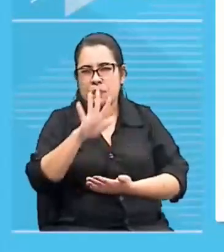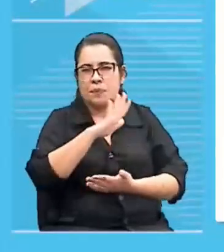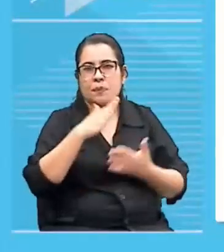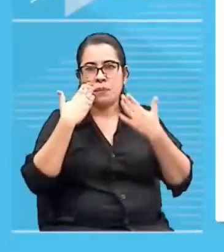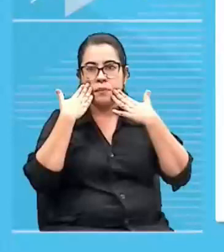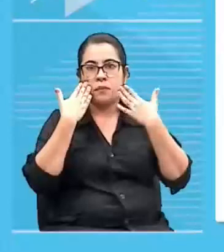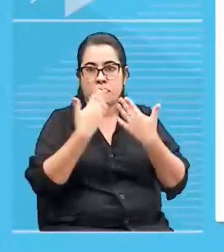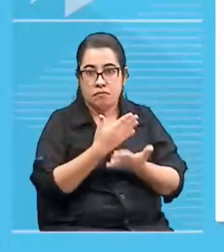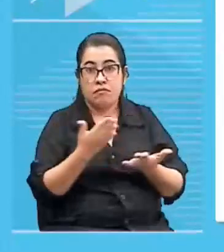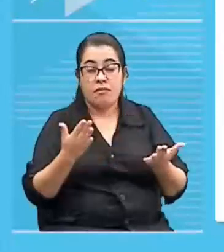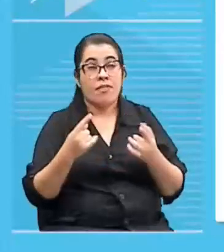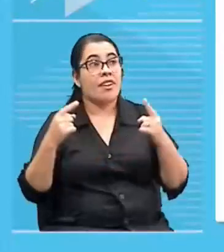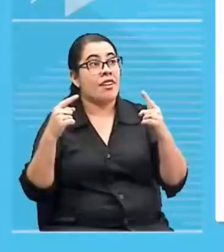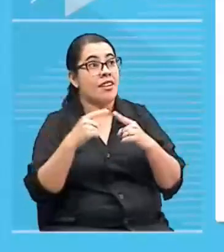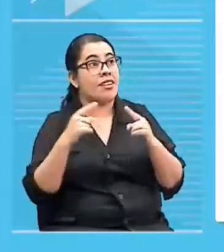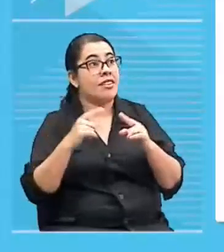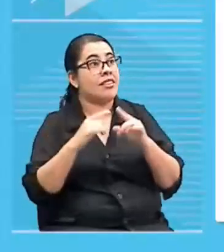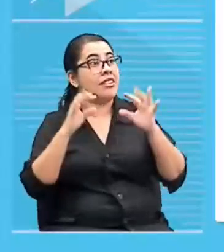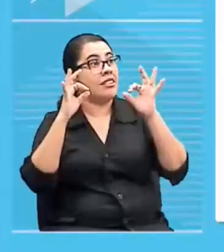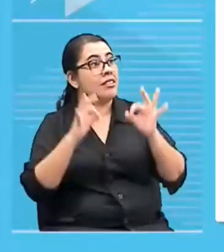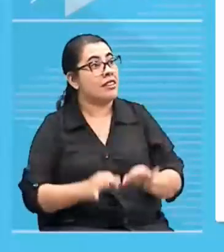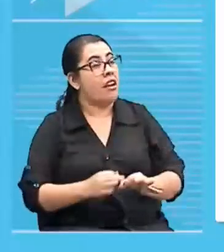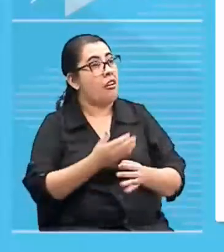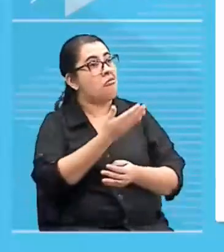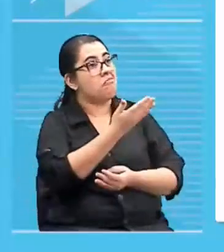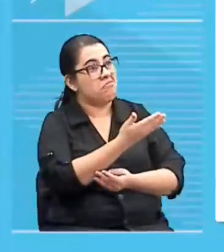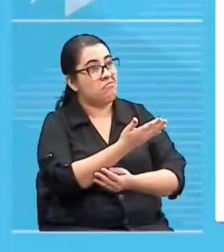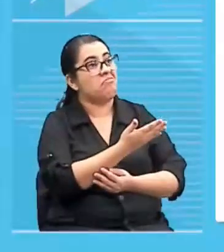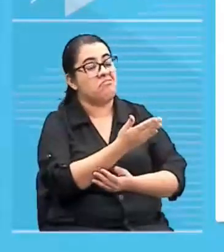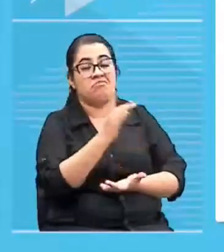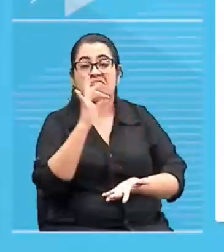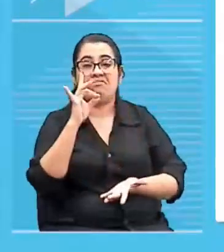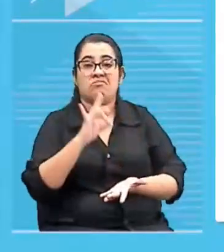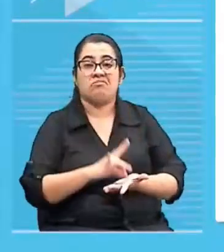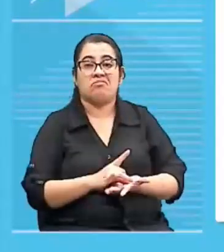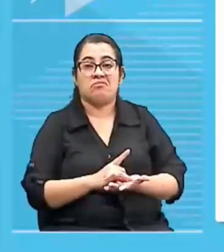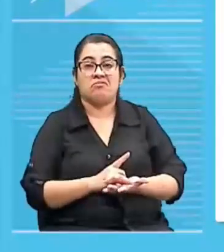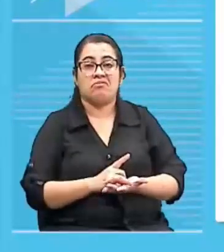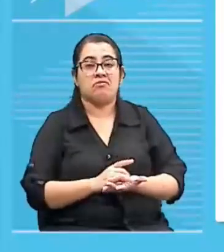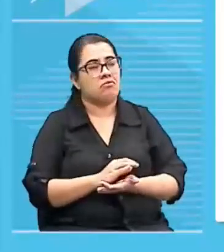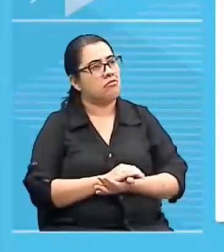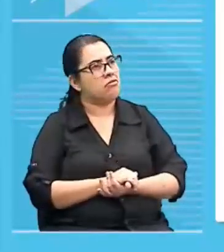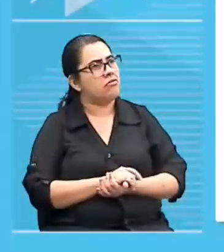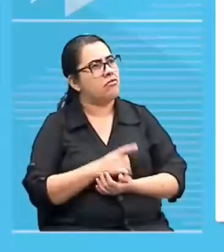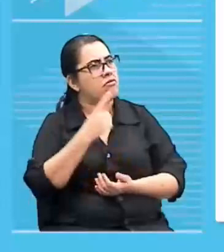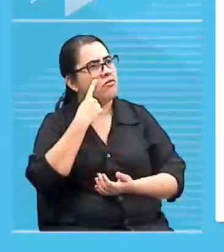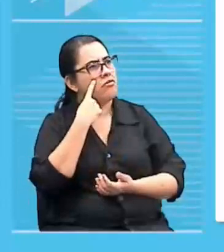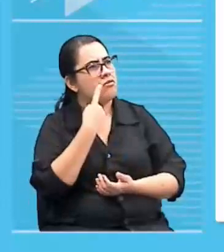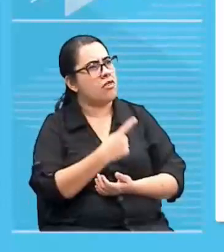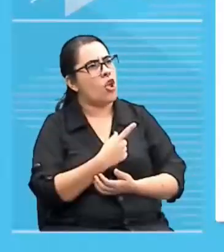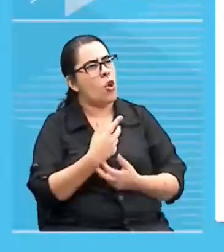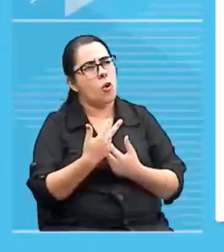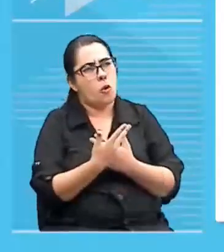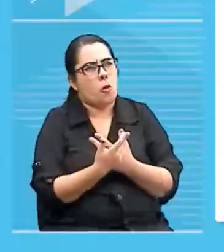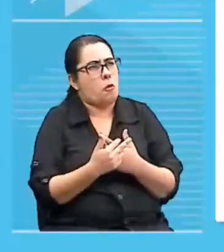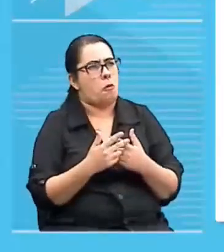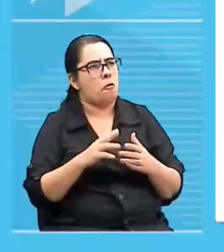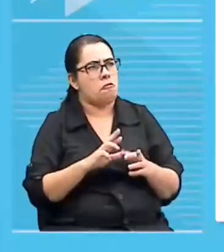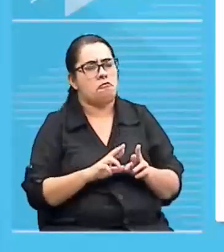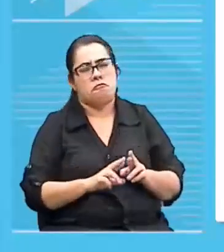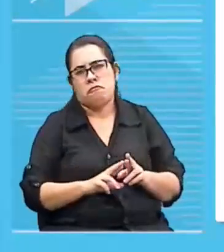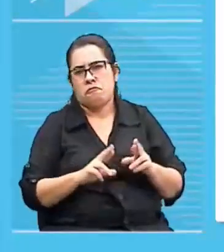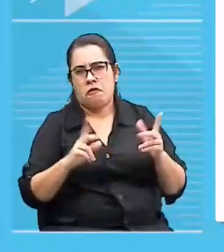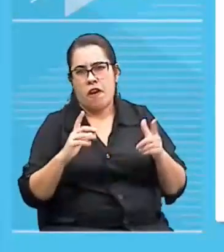vocês, e essa daí é a impressão que foi feita, né? Lógico, com material diferente, aqui já não é mais